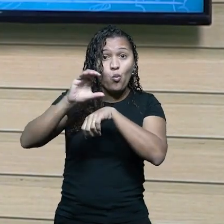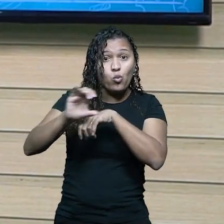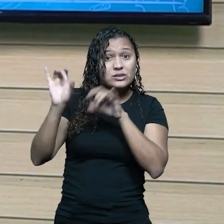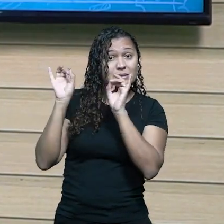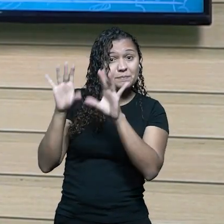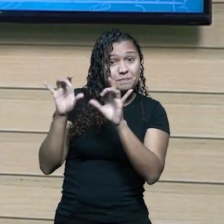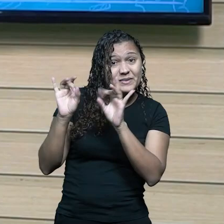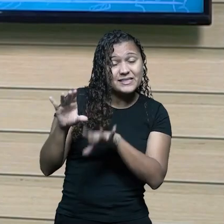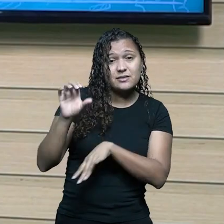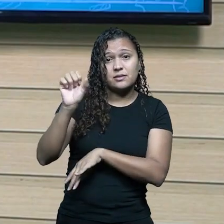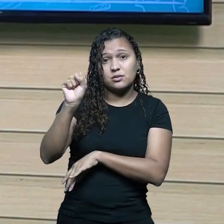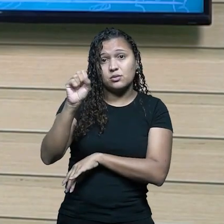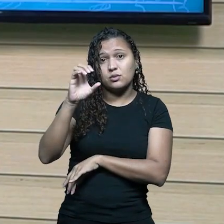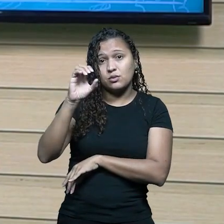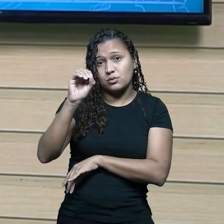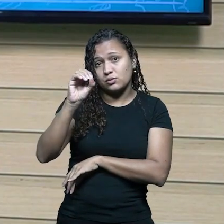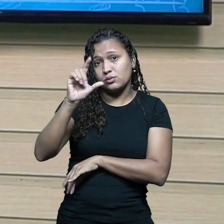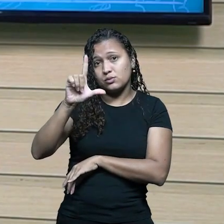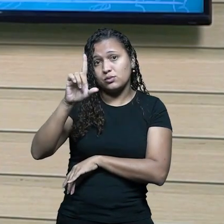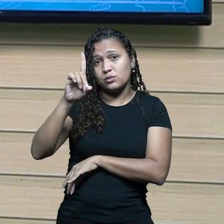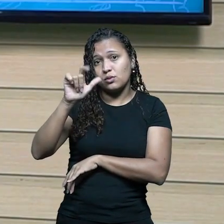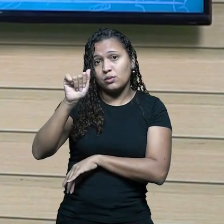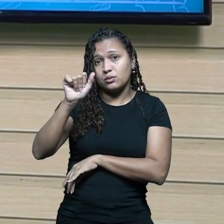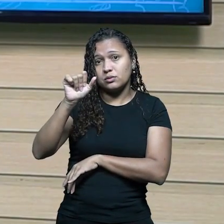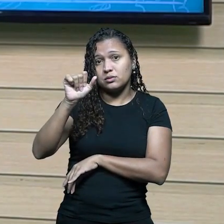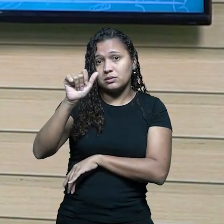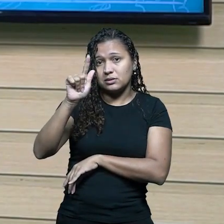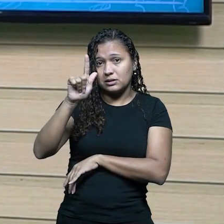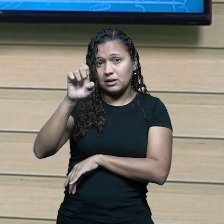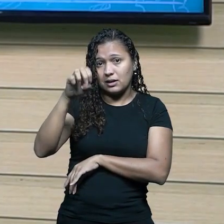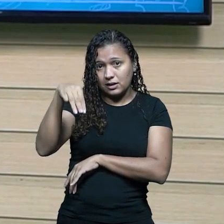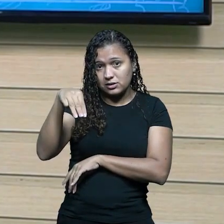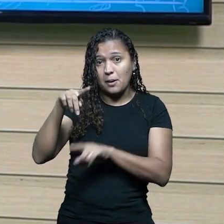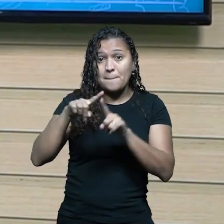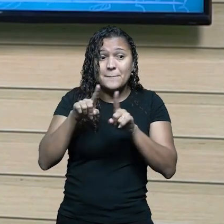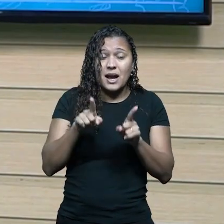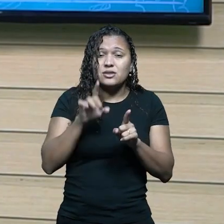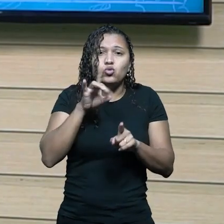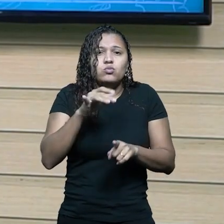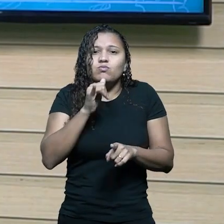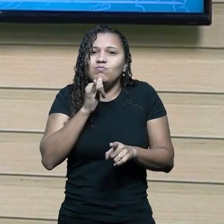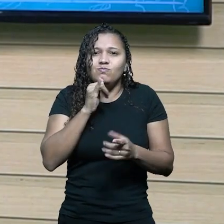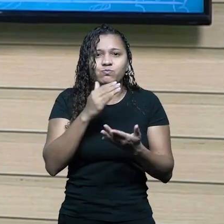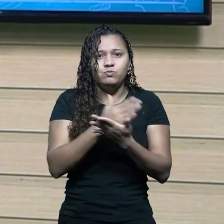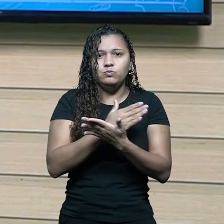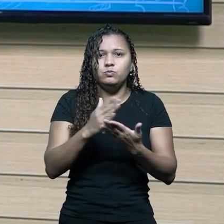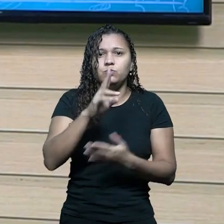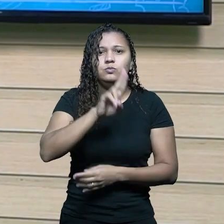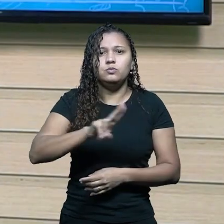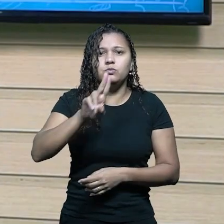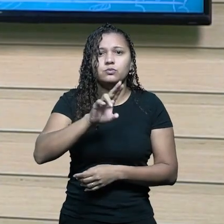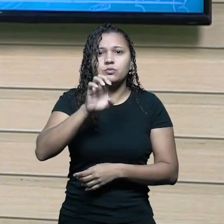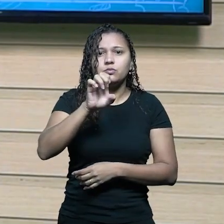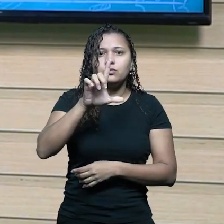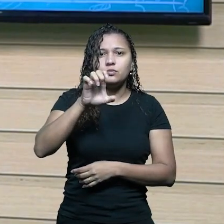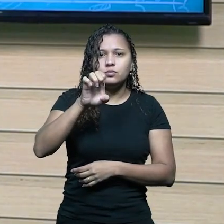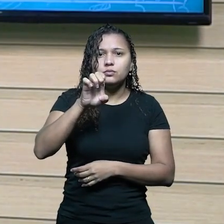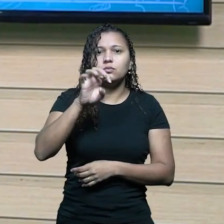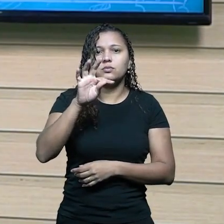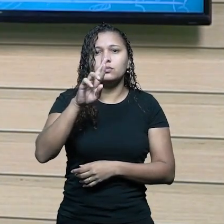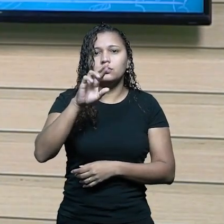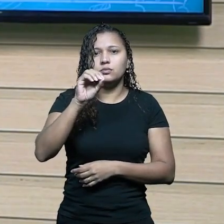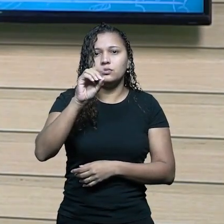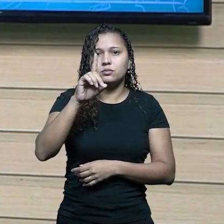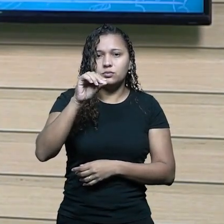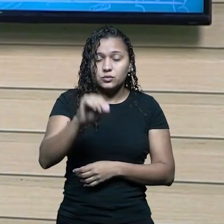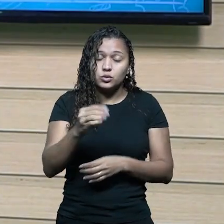curso específico de soldagem. Aqui é só mesmo para conhecer um pouco sobre os tipos de solda, né, como a de eletrodo que eu falei, que é